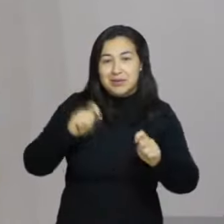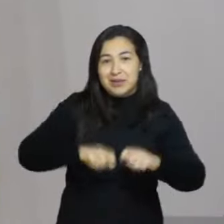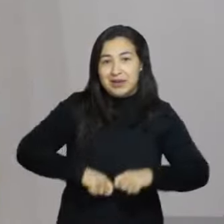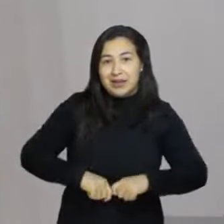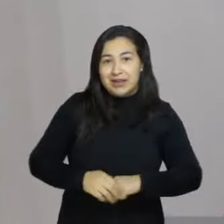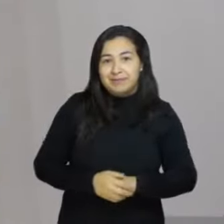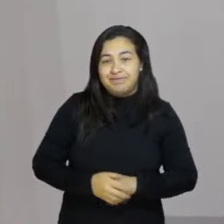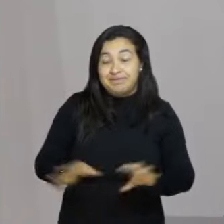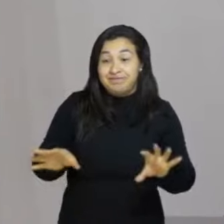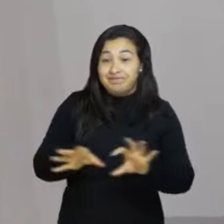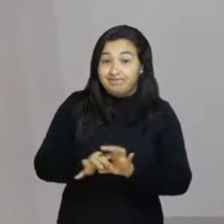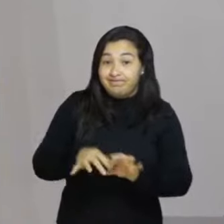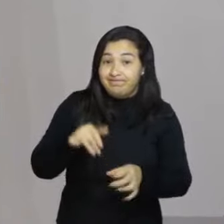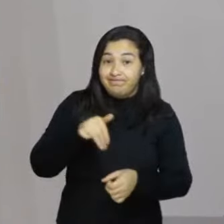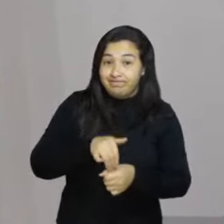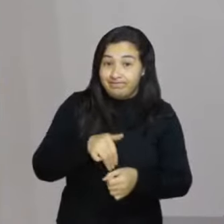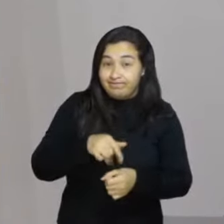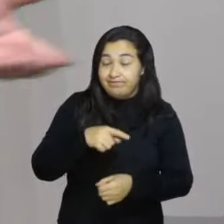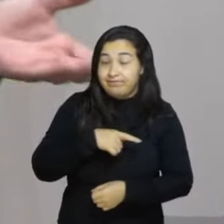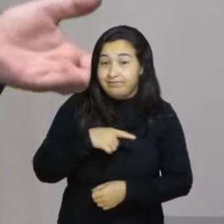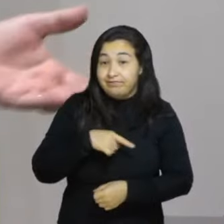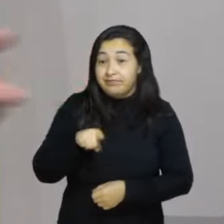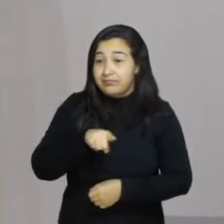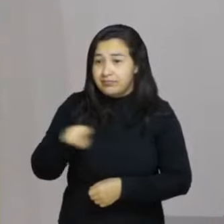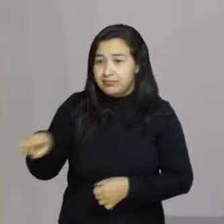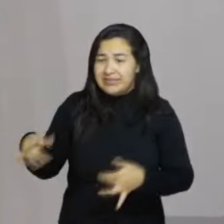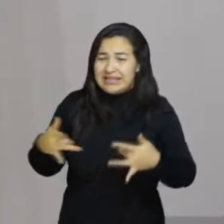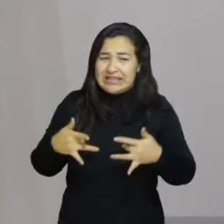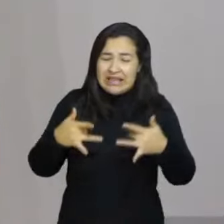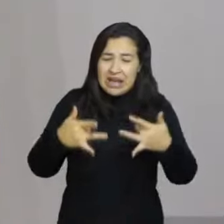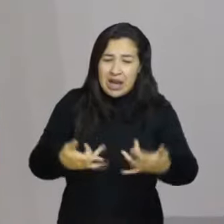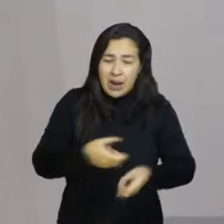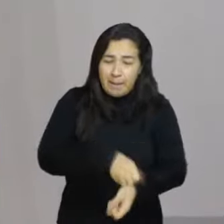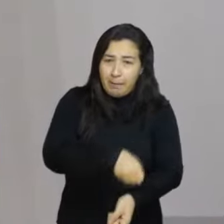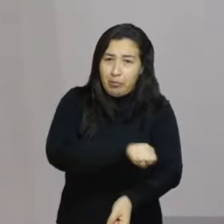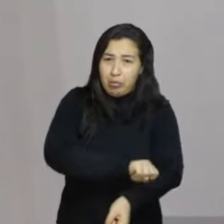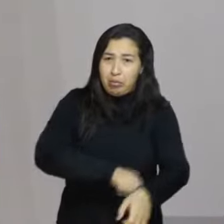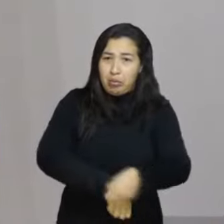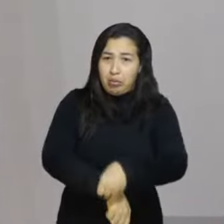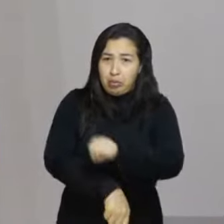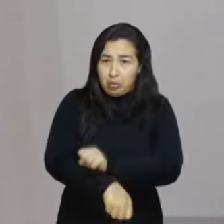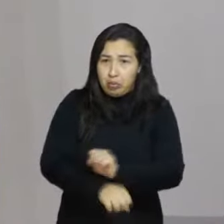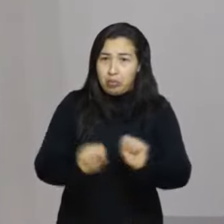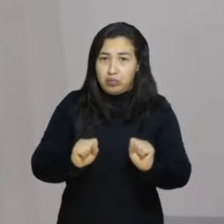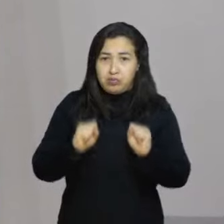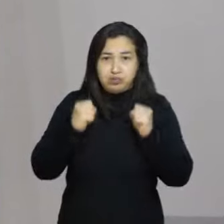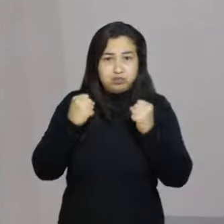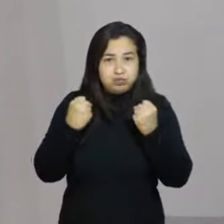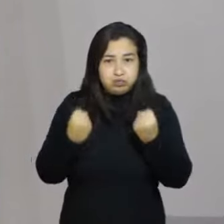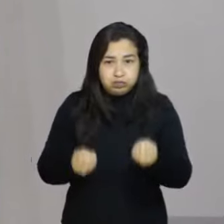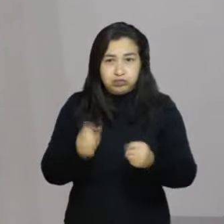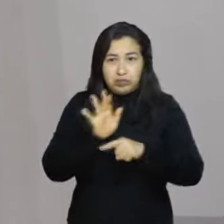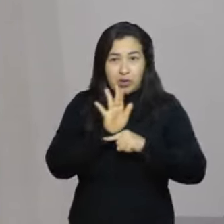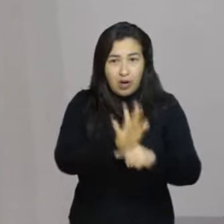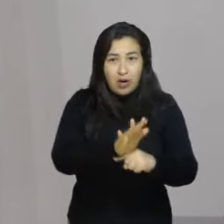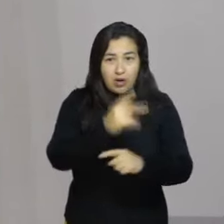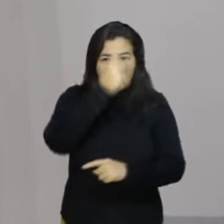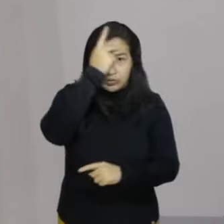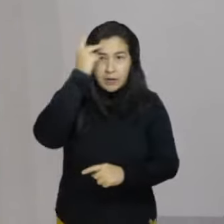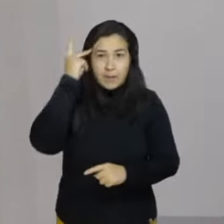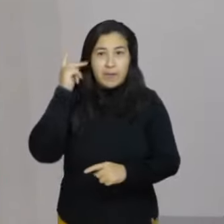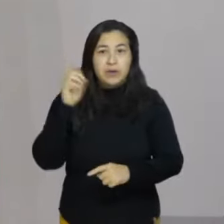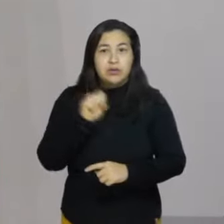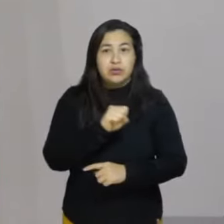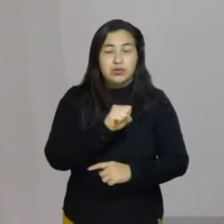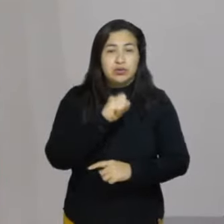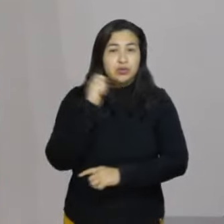dos municípios de Santa Catarina, que estão se doando para ajudar algumas cidades, adotando algumas cidades no Rio Grande do Sul para ajudar